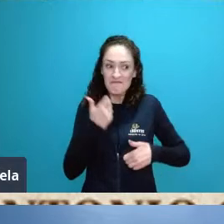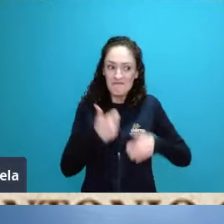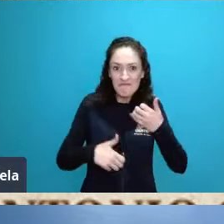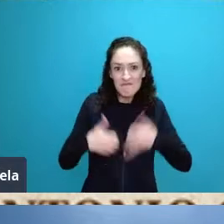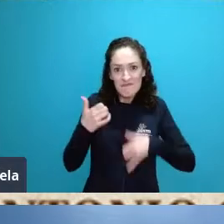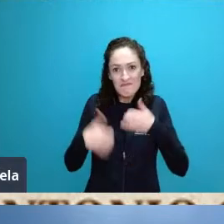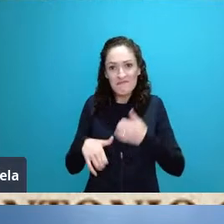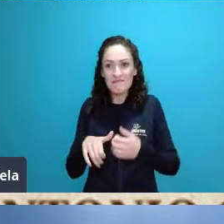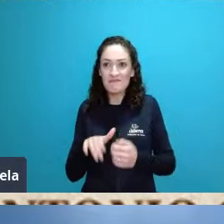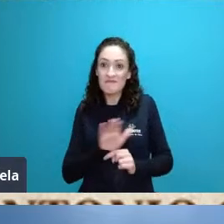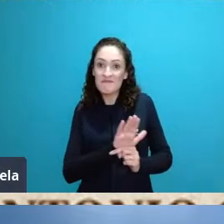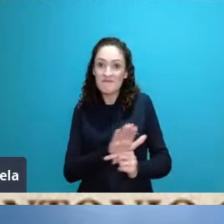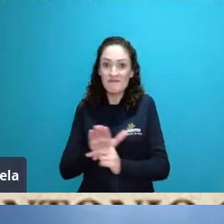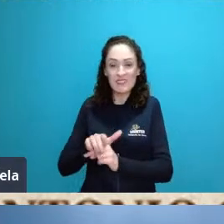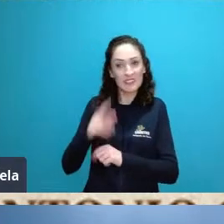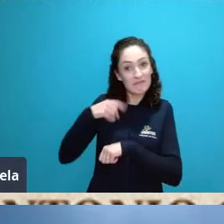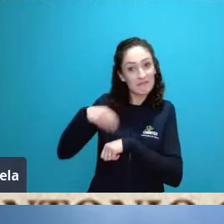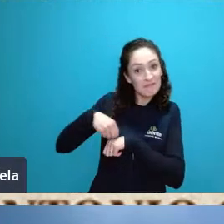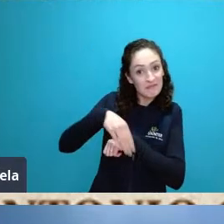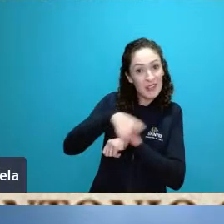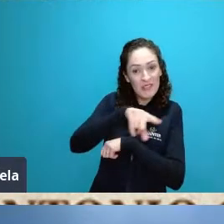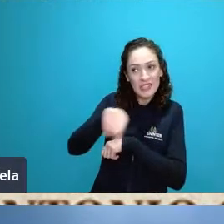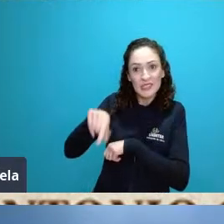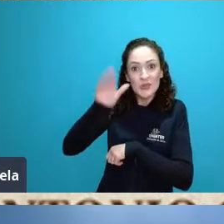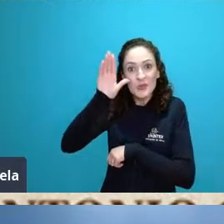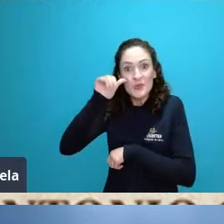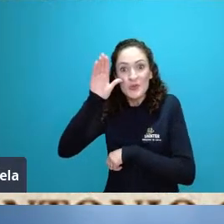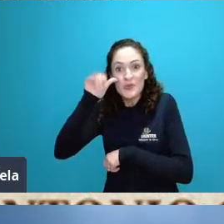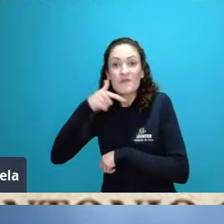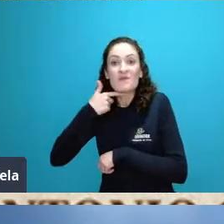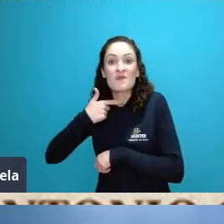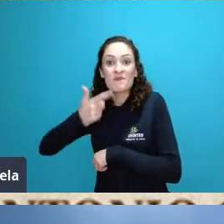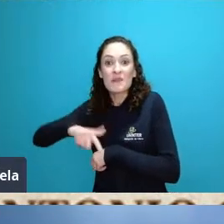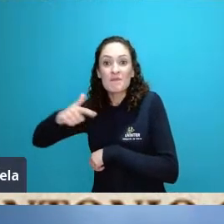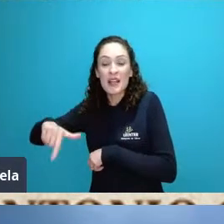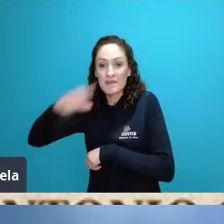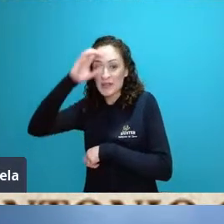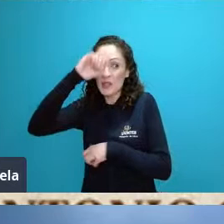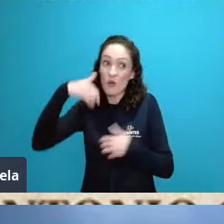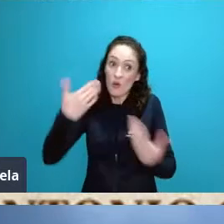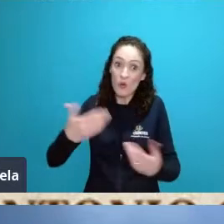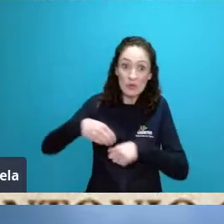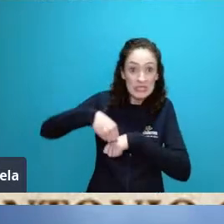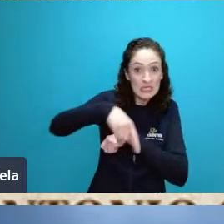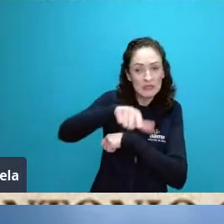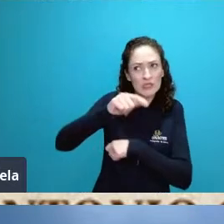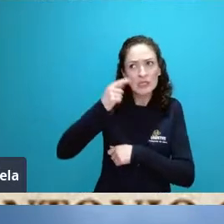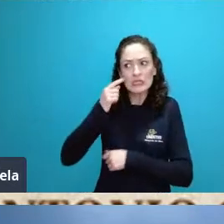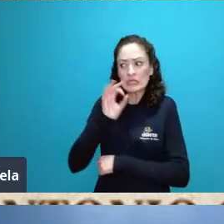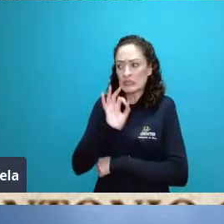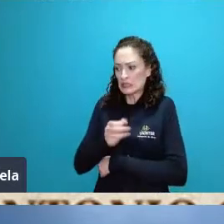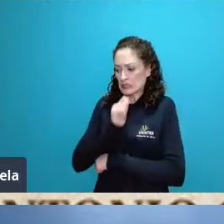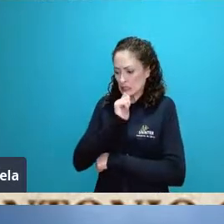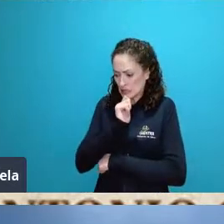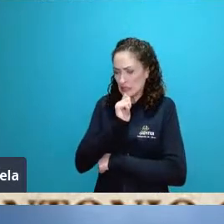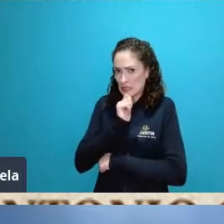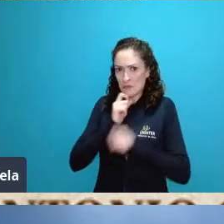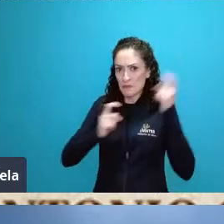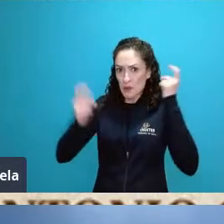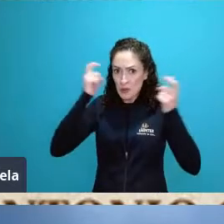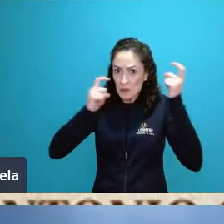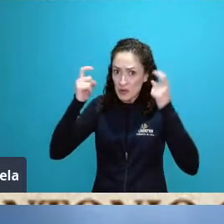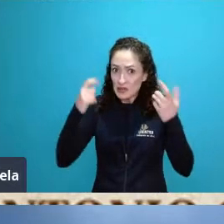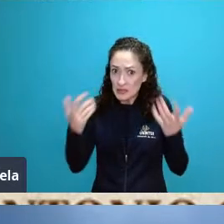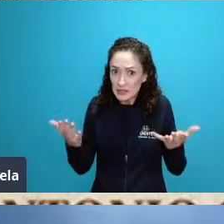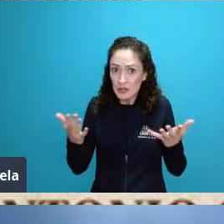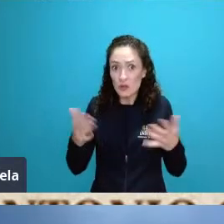sentimento de curiosidade algum sentimento de preocupação ou algum sentimento de